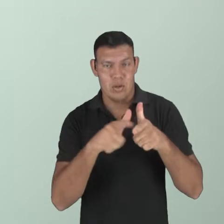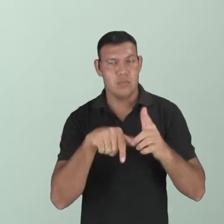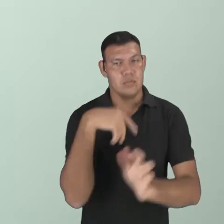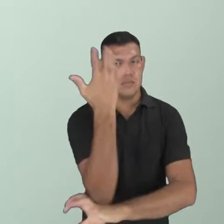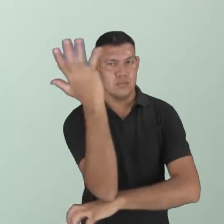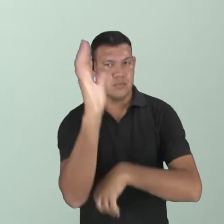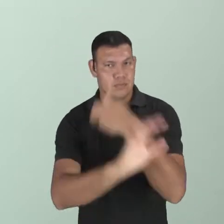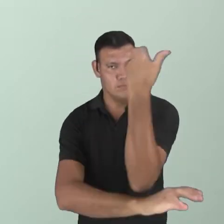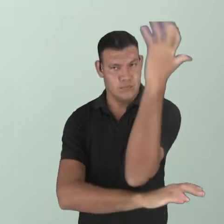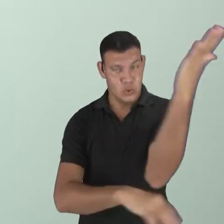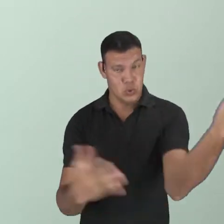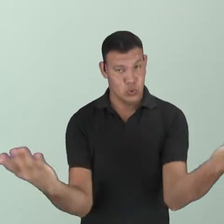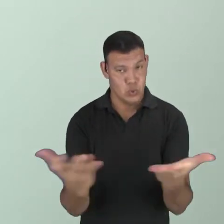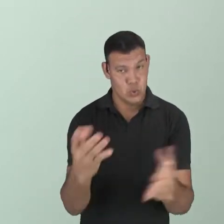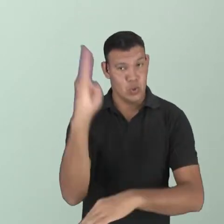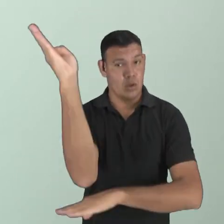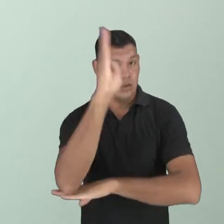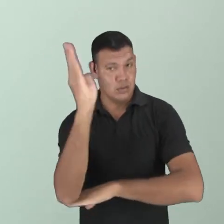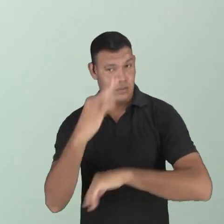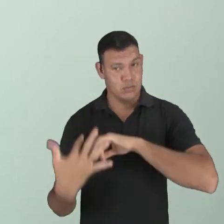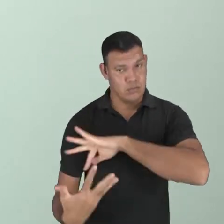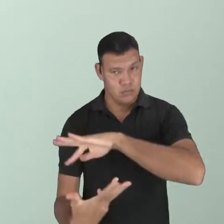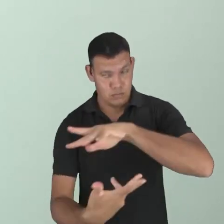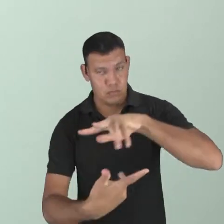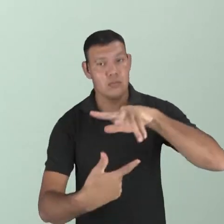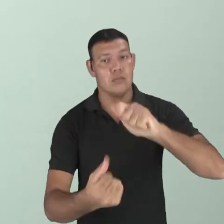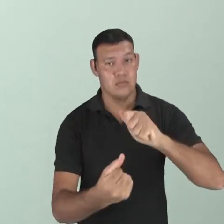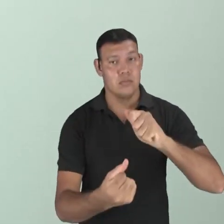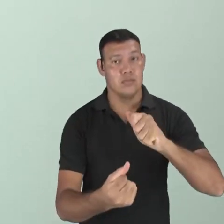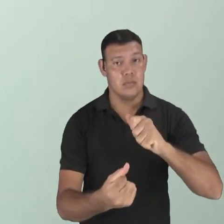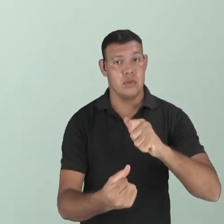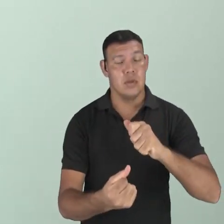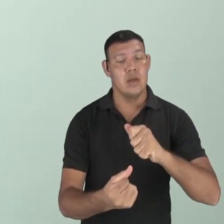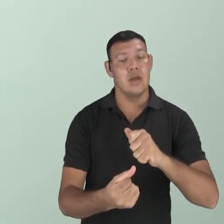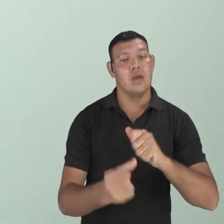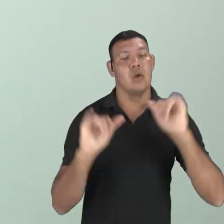as questões ambientais atuais no Brasil e no mundo.